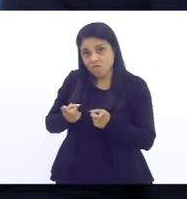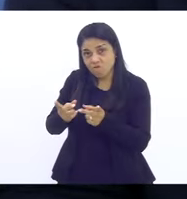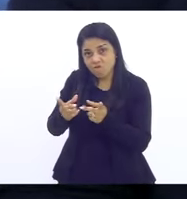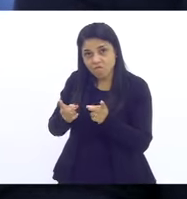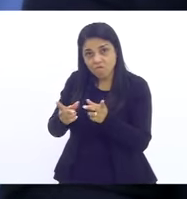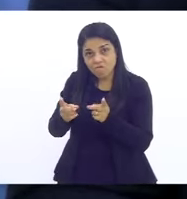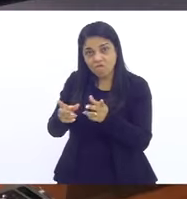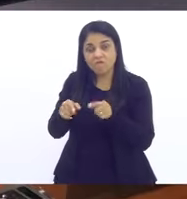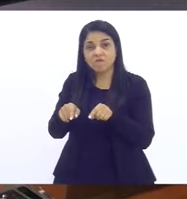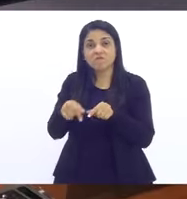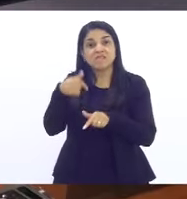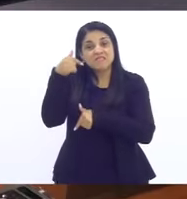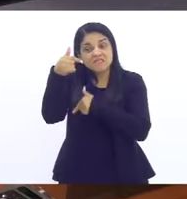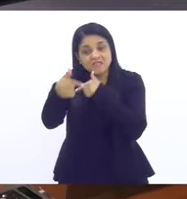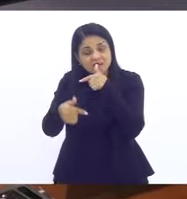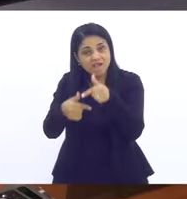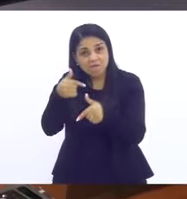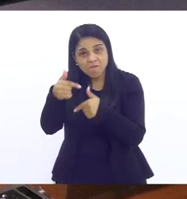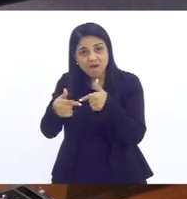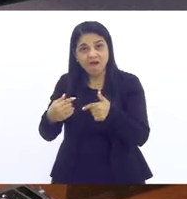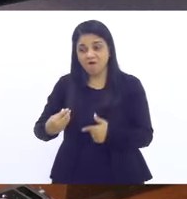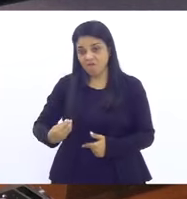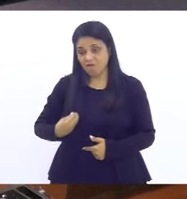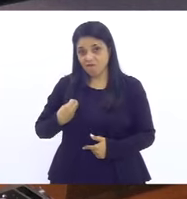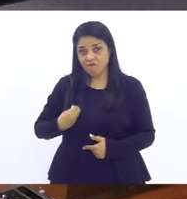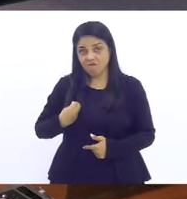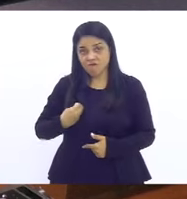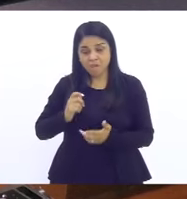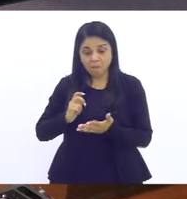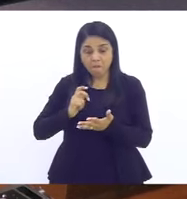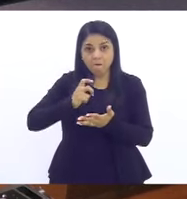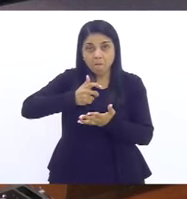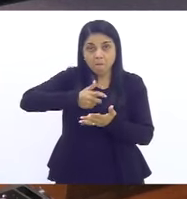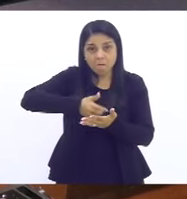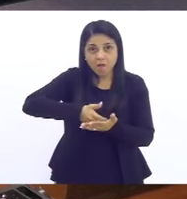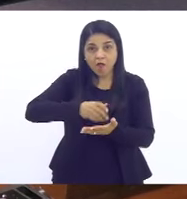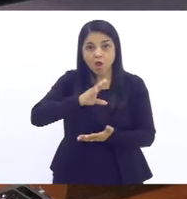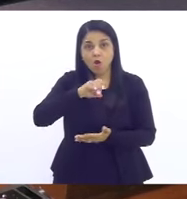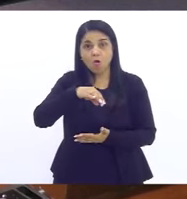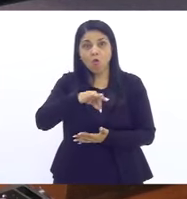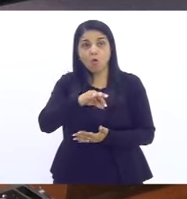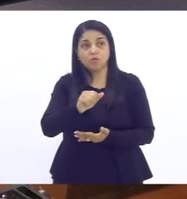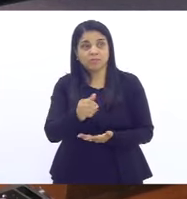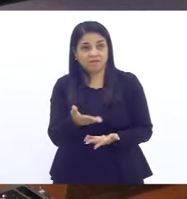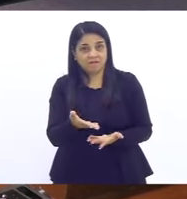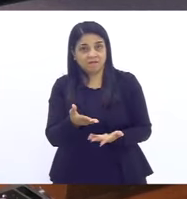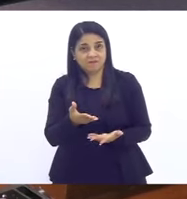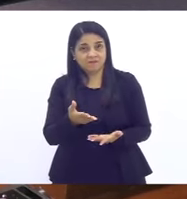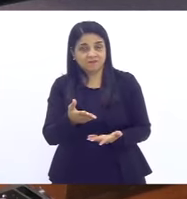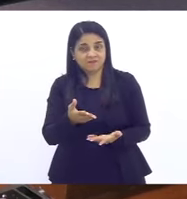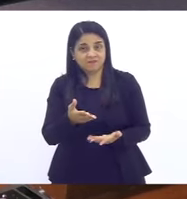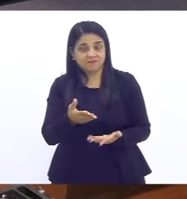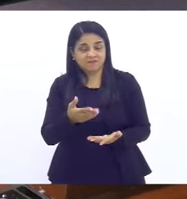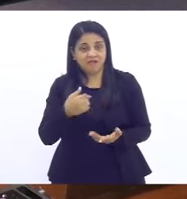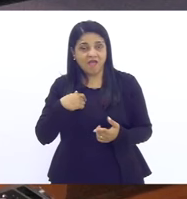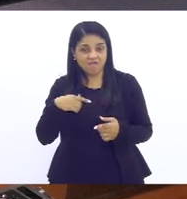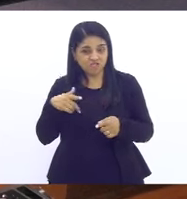Comerciantes que trabalham, vivem do dia a dia para pagar a conta de vocês, porra. Que não espera quando chega e para